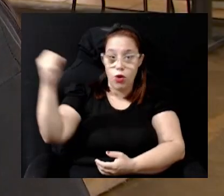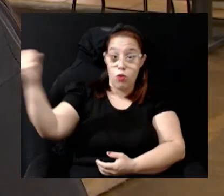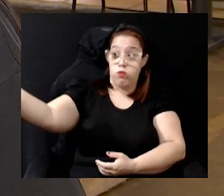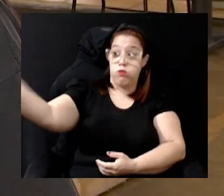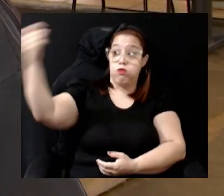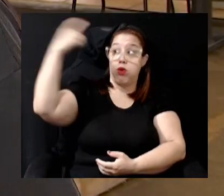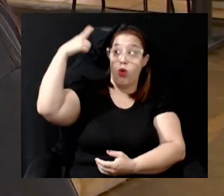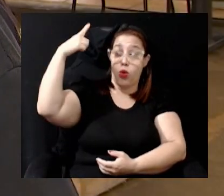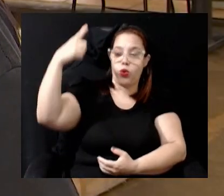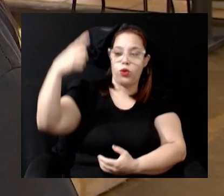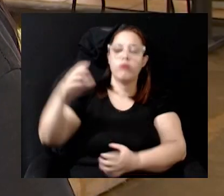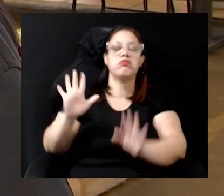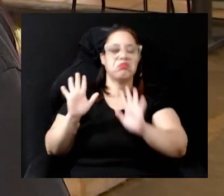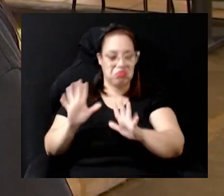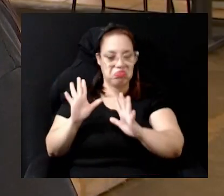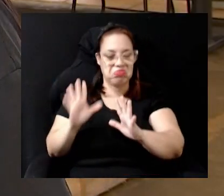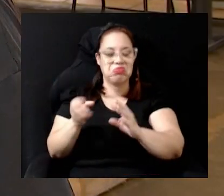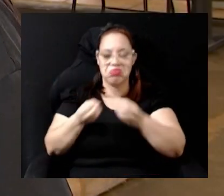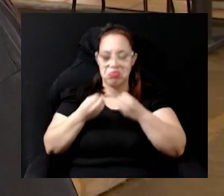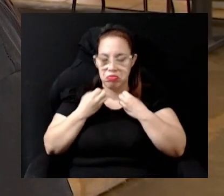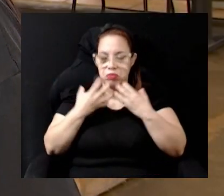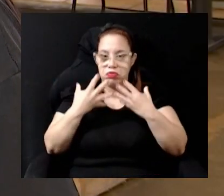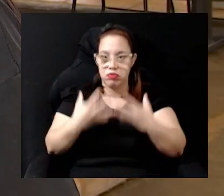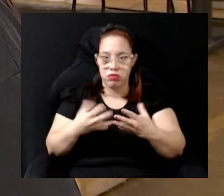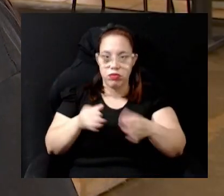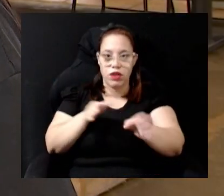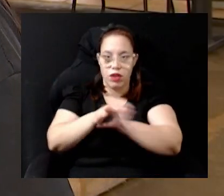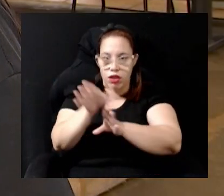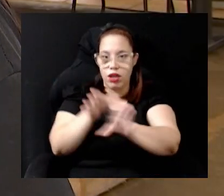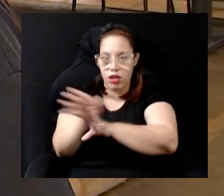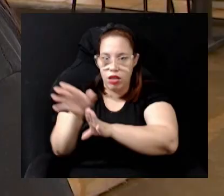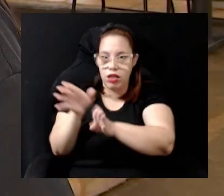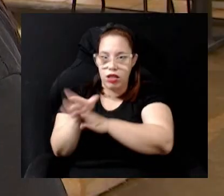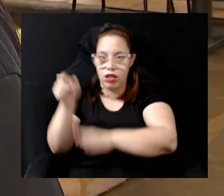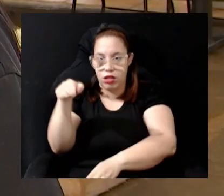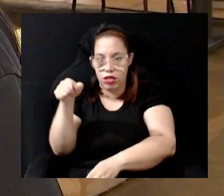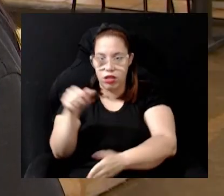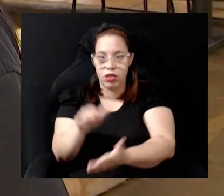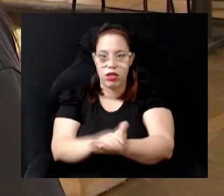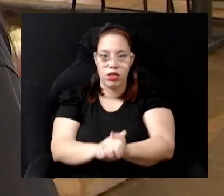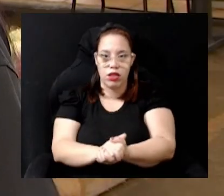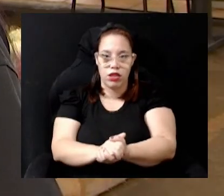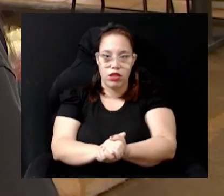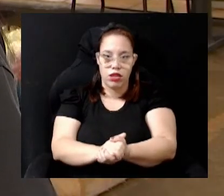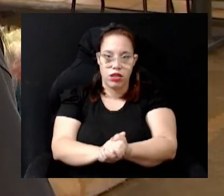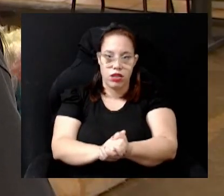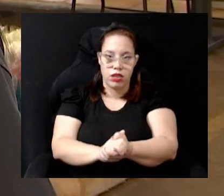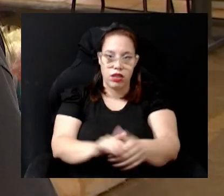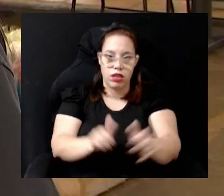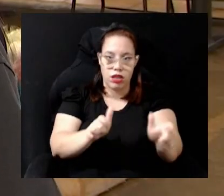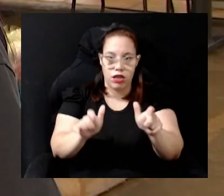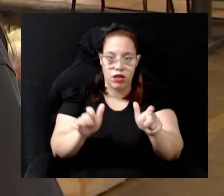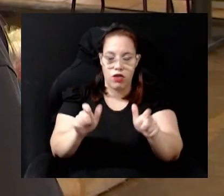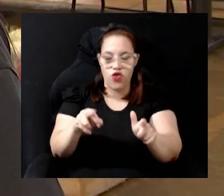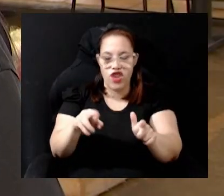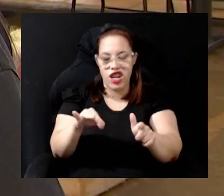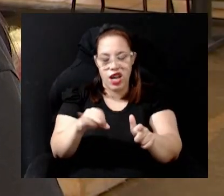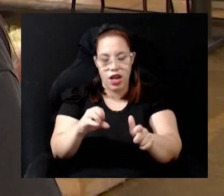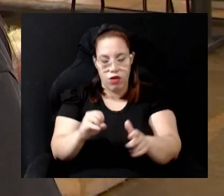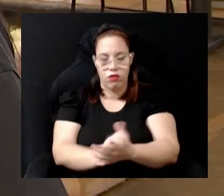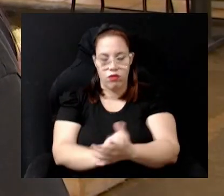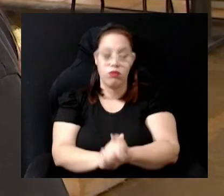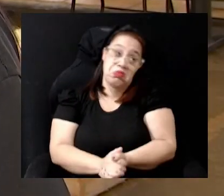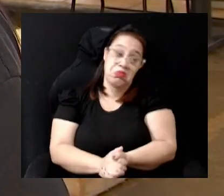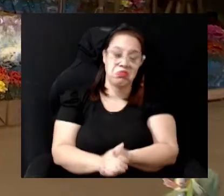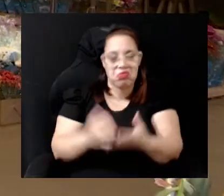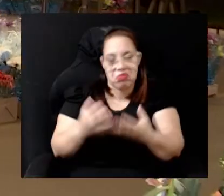ele aguenta bastante, então é indicado mesmo para esse tipo de feriado. Então ele